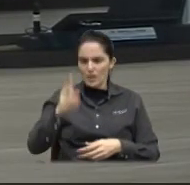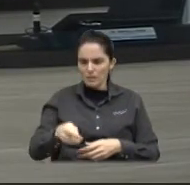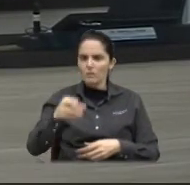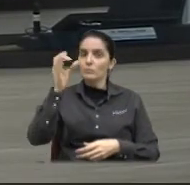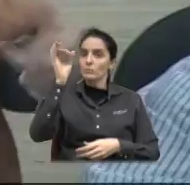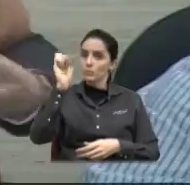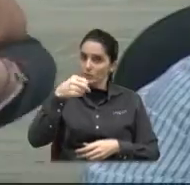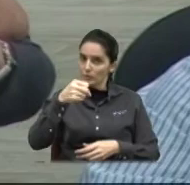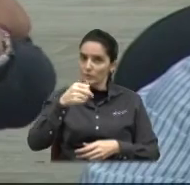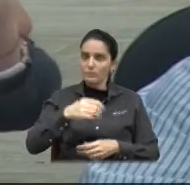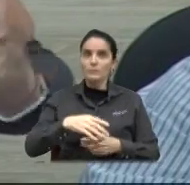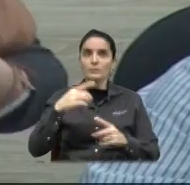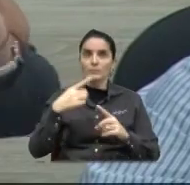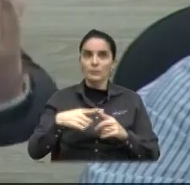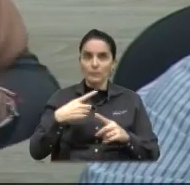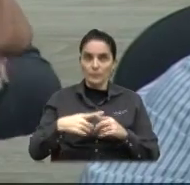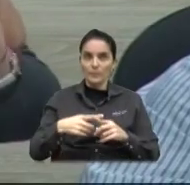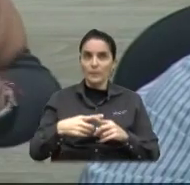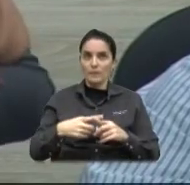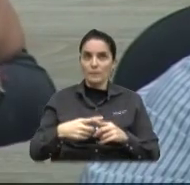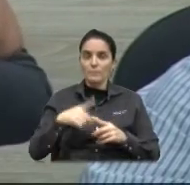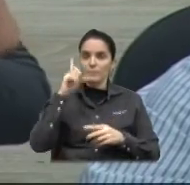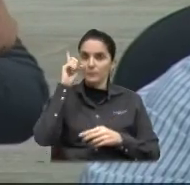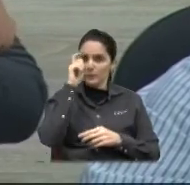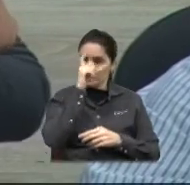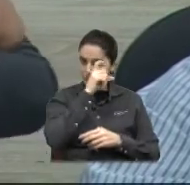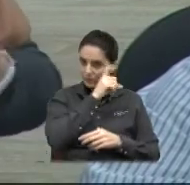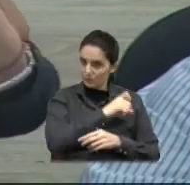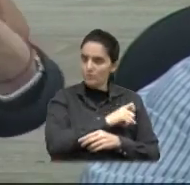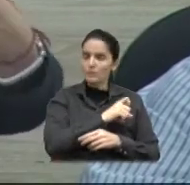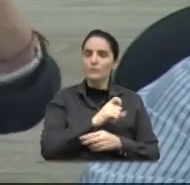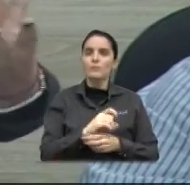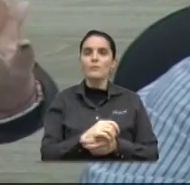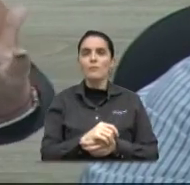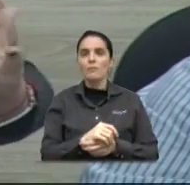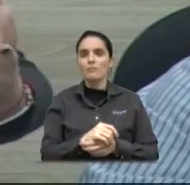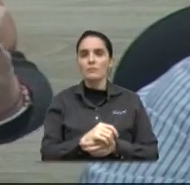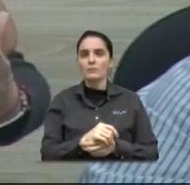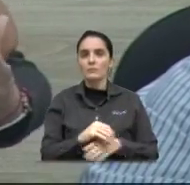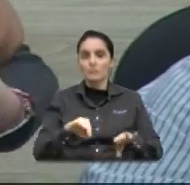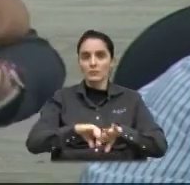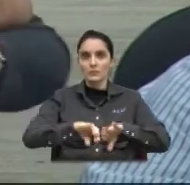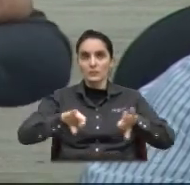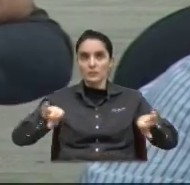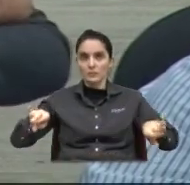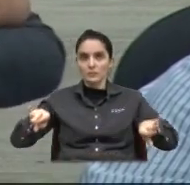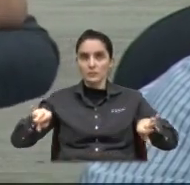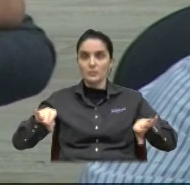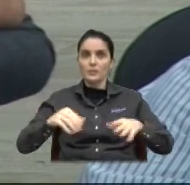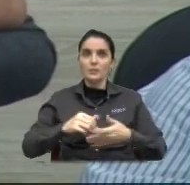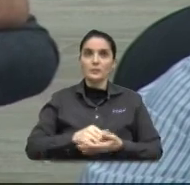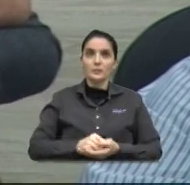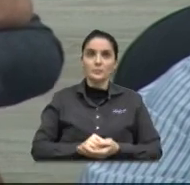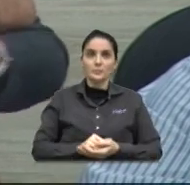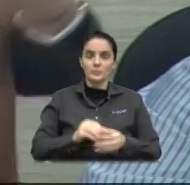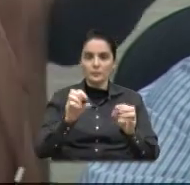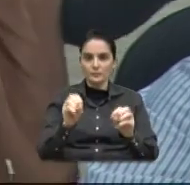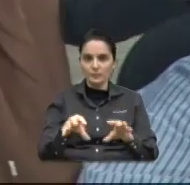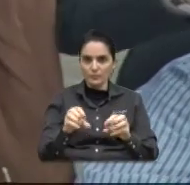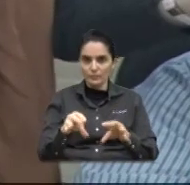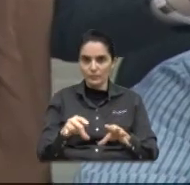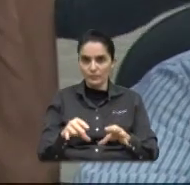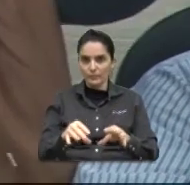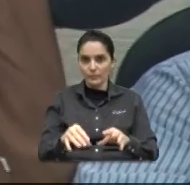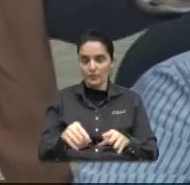porque querendo ou não é difícil em determinados momentos a gente separar o que é uma educação que eu tive